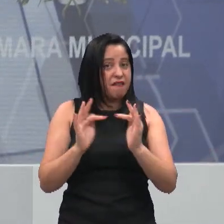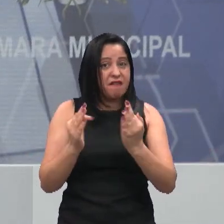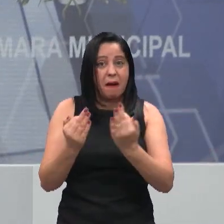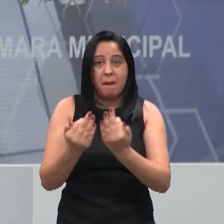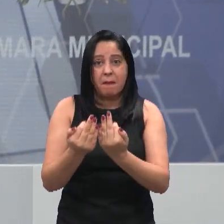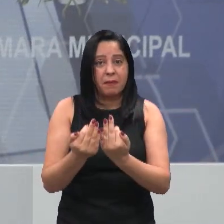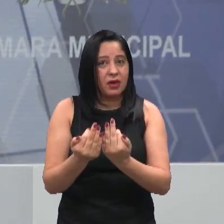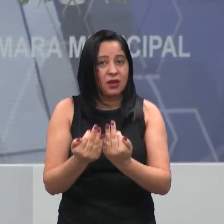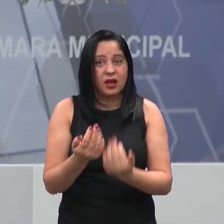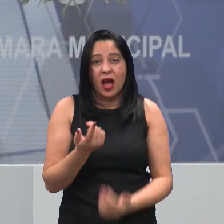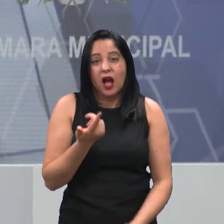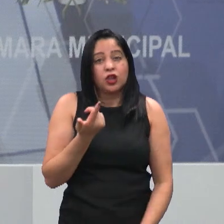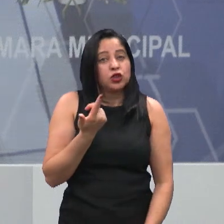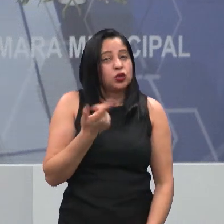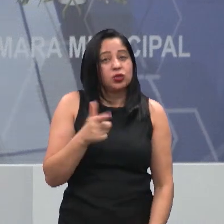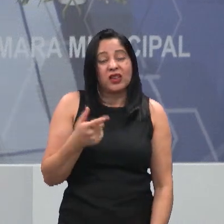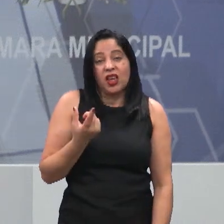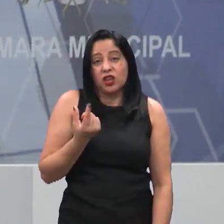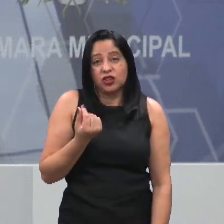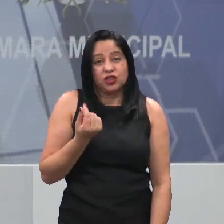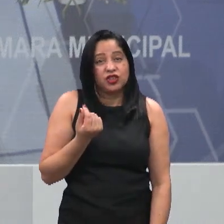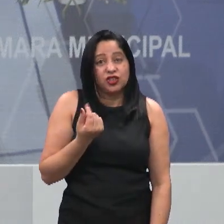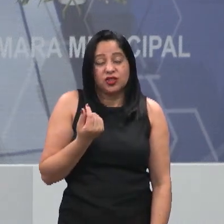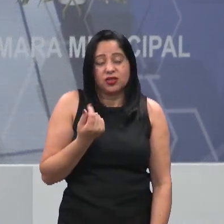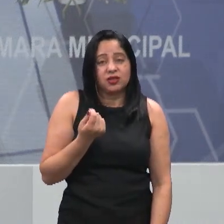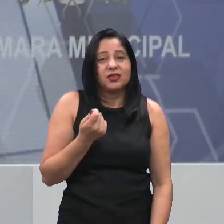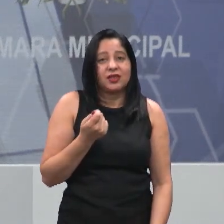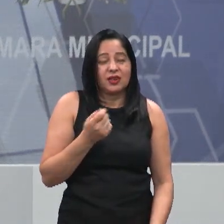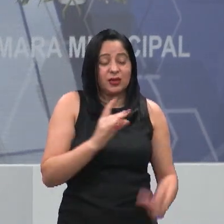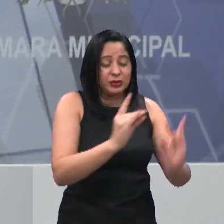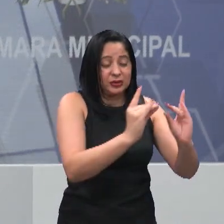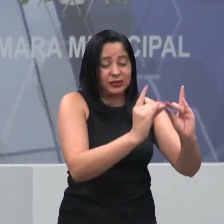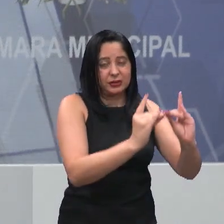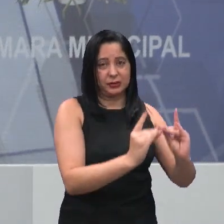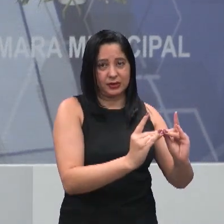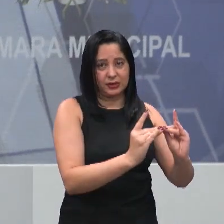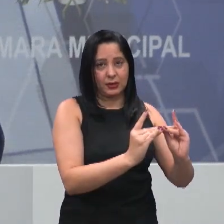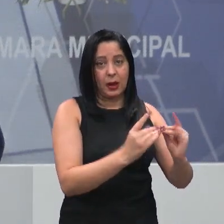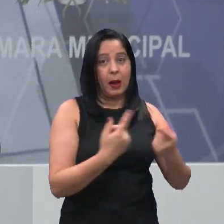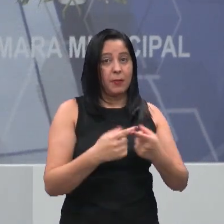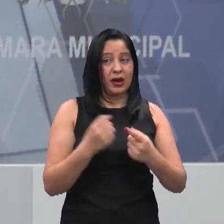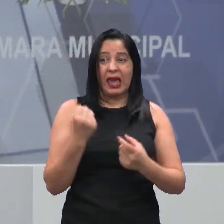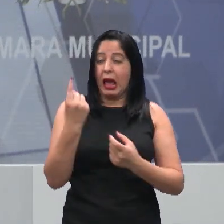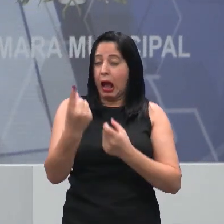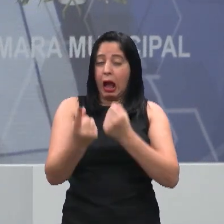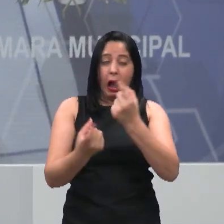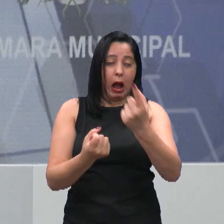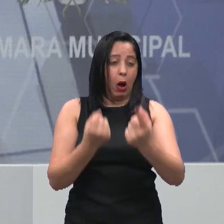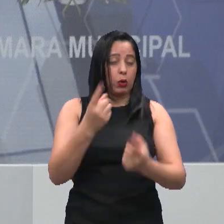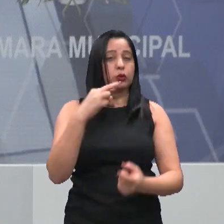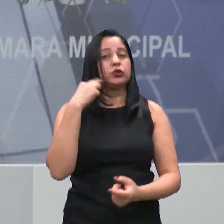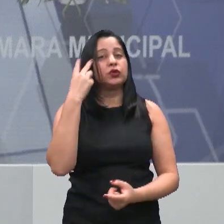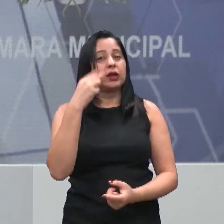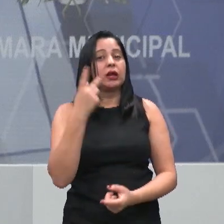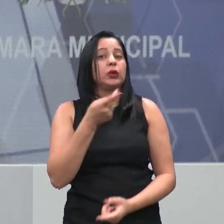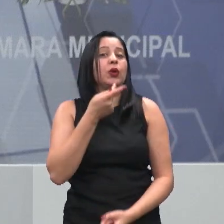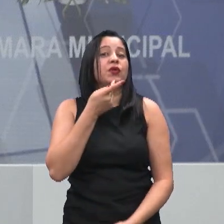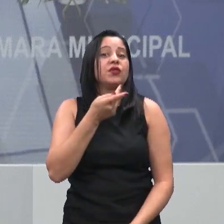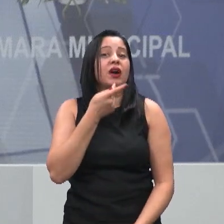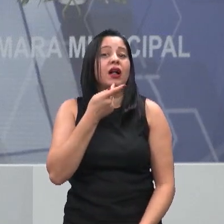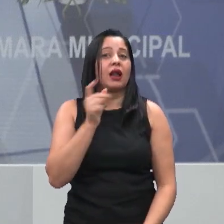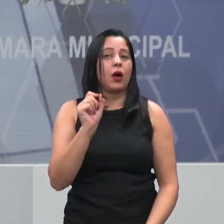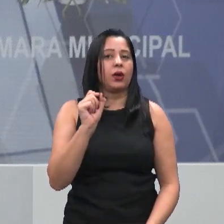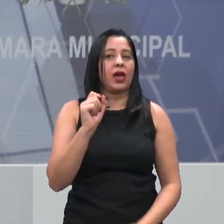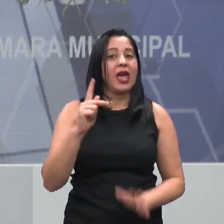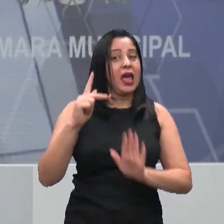tenham condição de fazer. Porque, ao contrário de que alguns vereadores falaram, algumas pessoas falaram, que o outro projeto